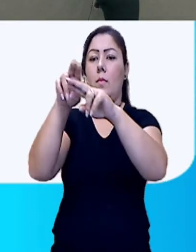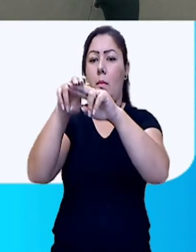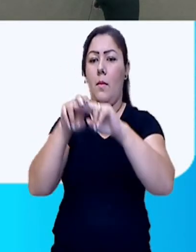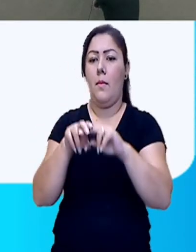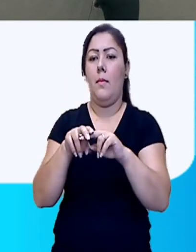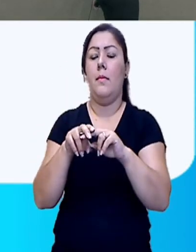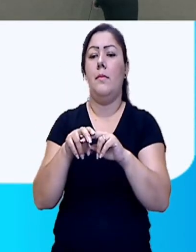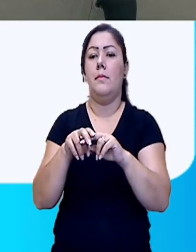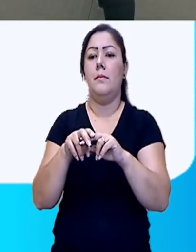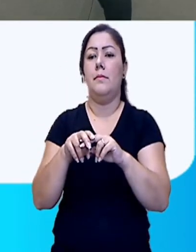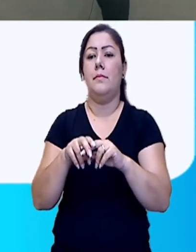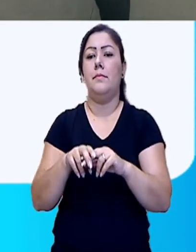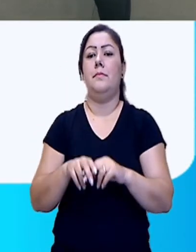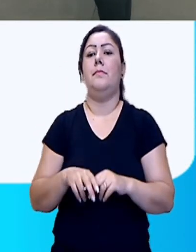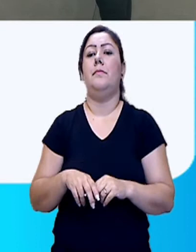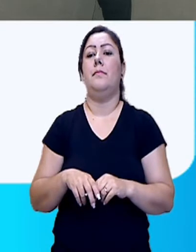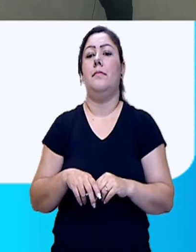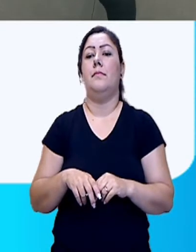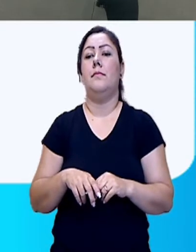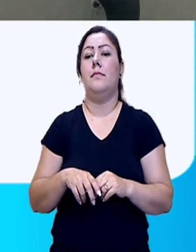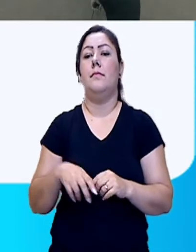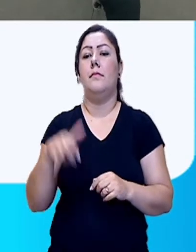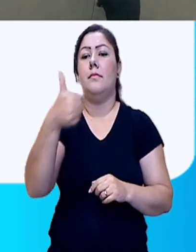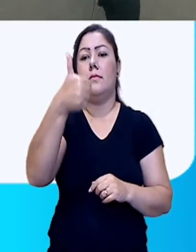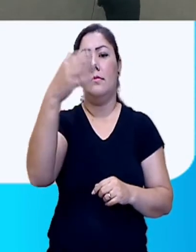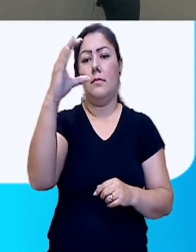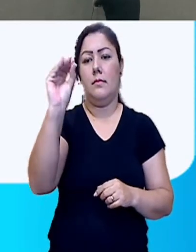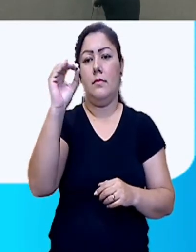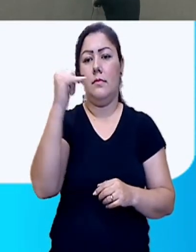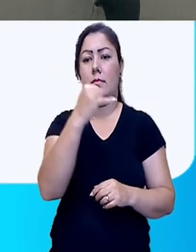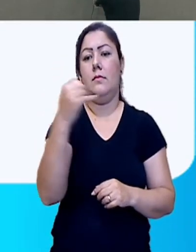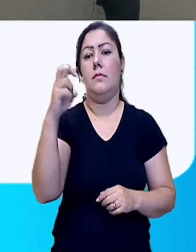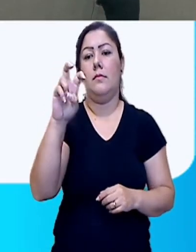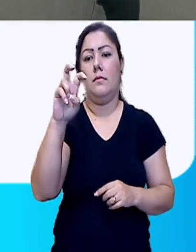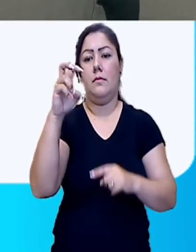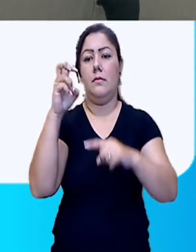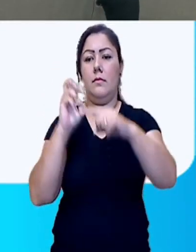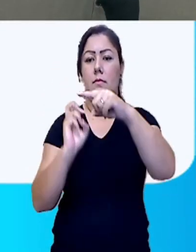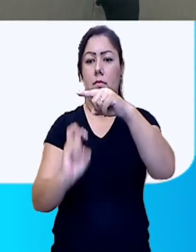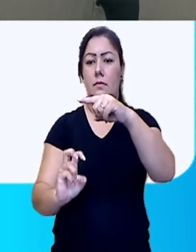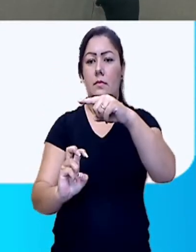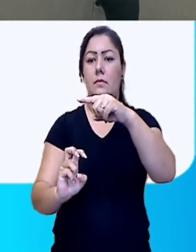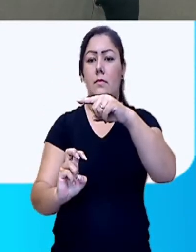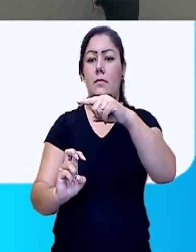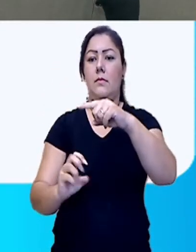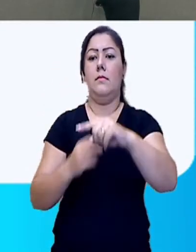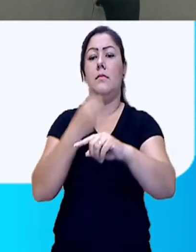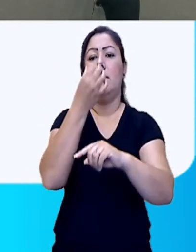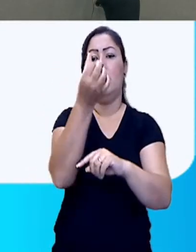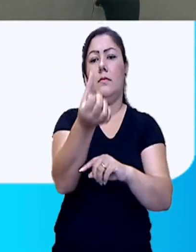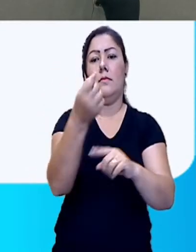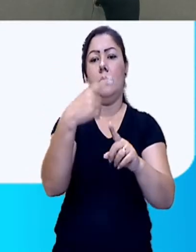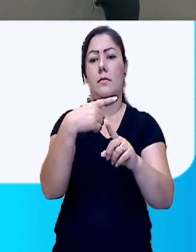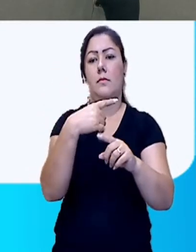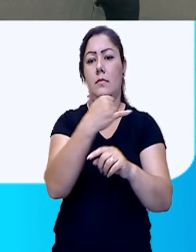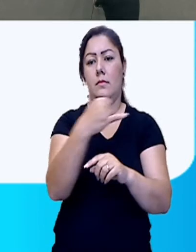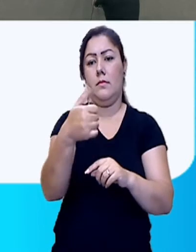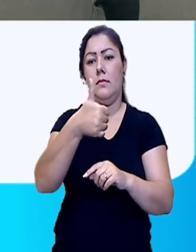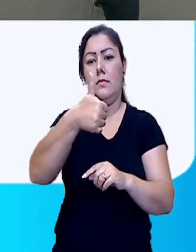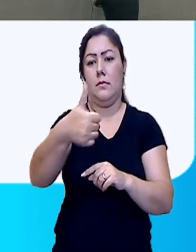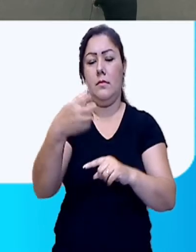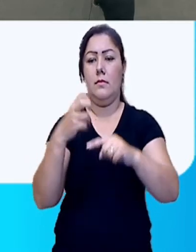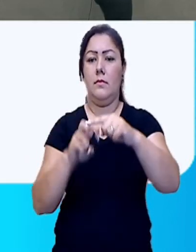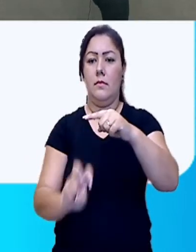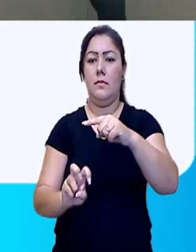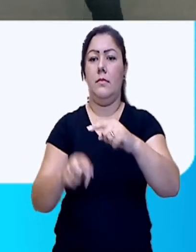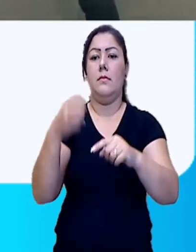né? Então vai ficar 10 menos 5, 5. 6 menos 1, 5. E 3 menos